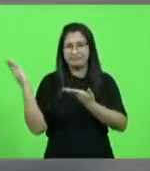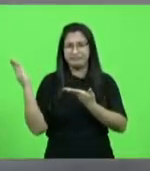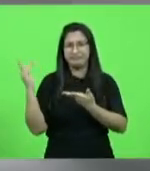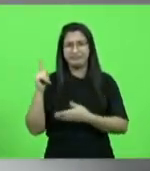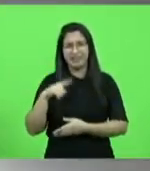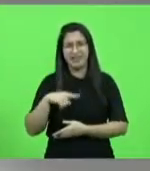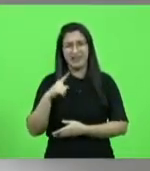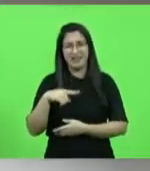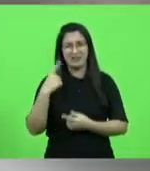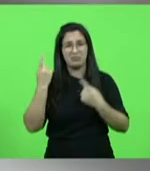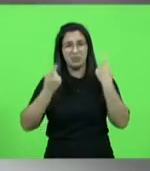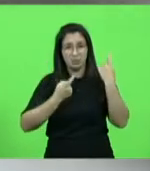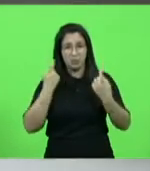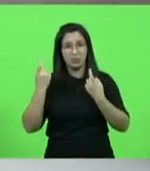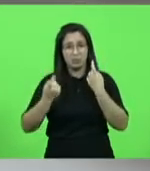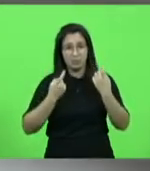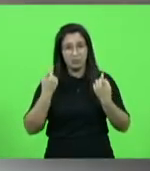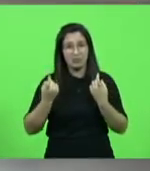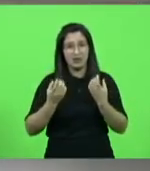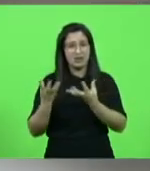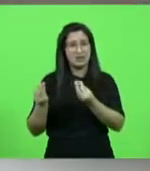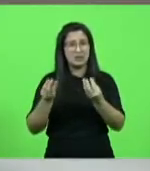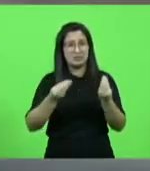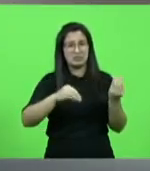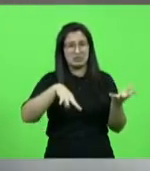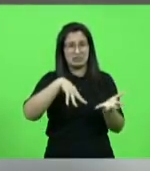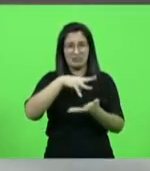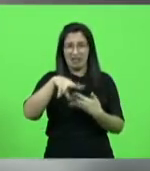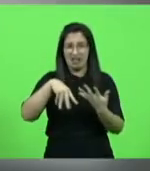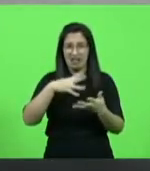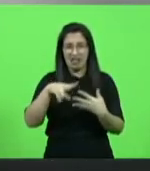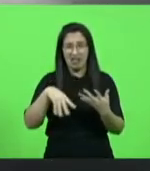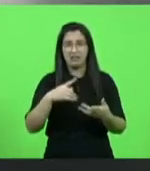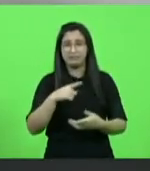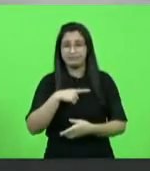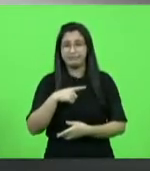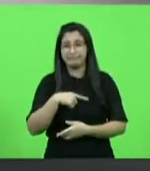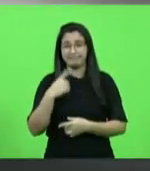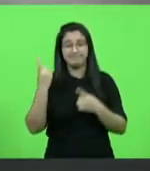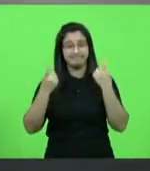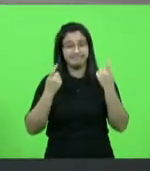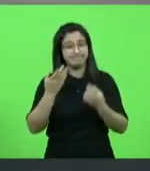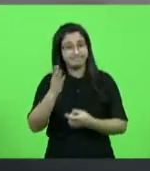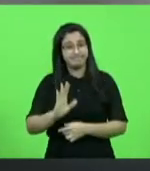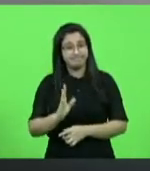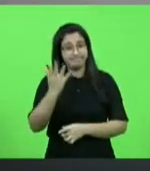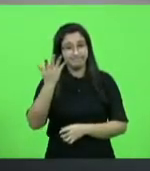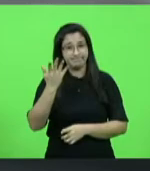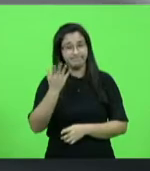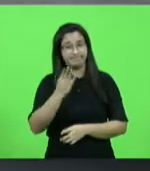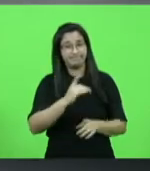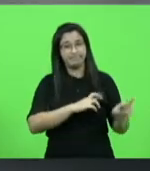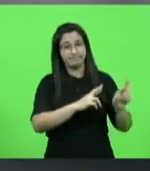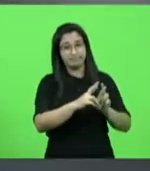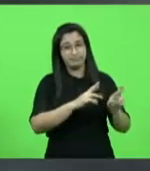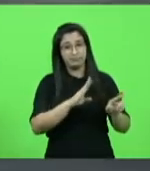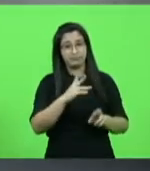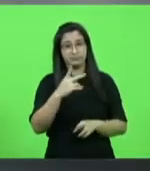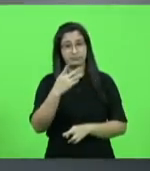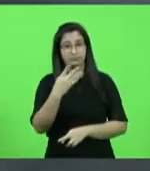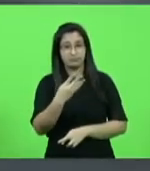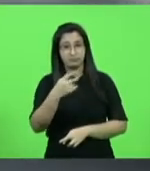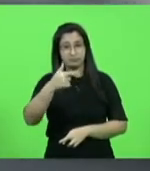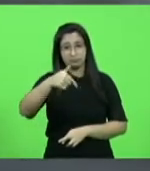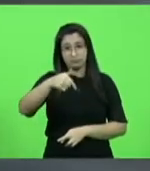imagens preocupantes, preocupantes do que está acontecendo com a nossa BR-470.